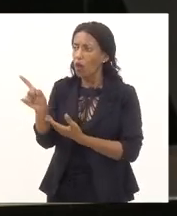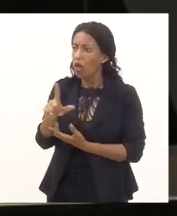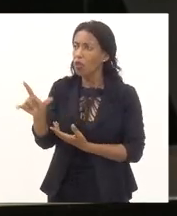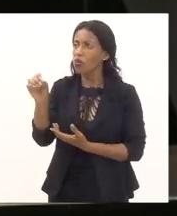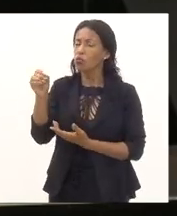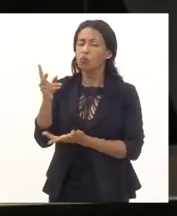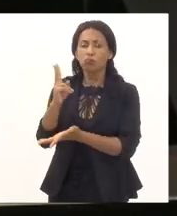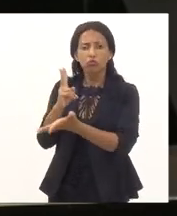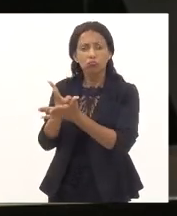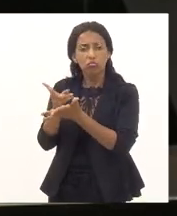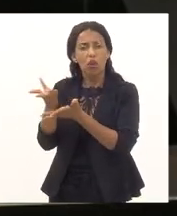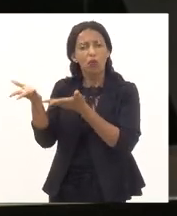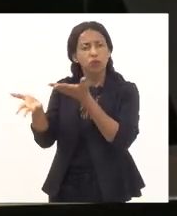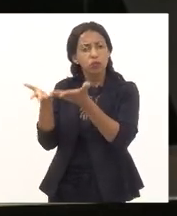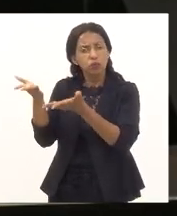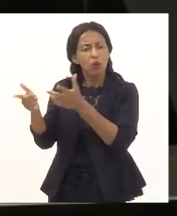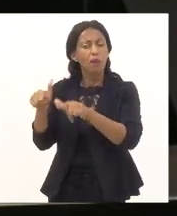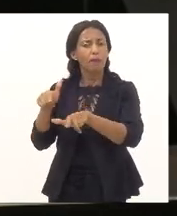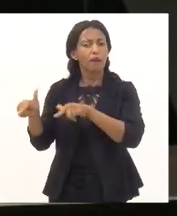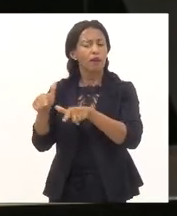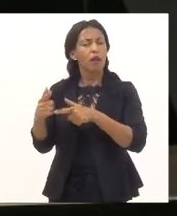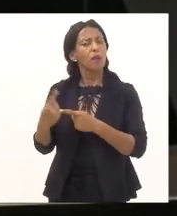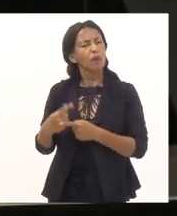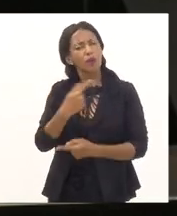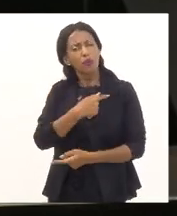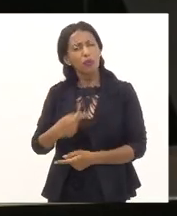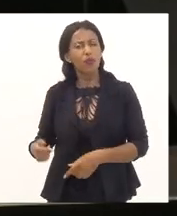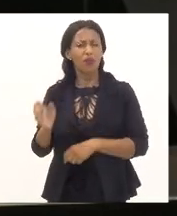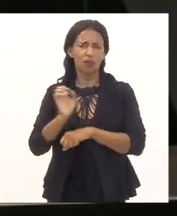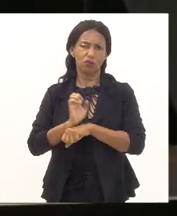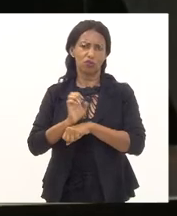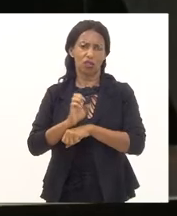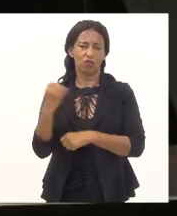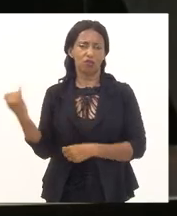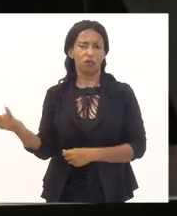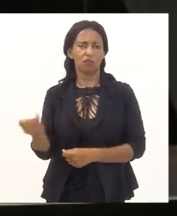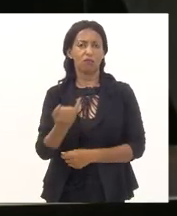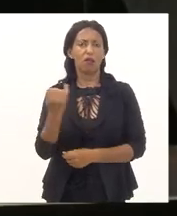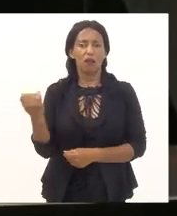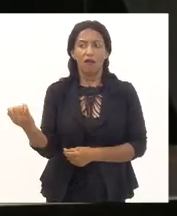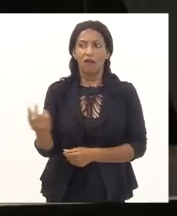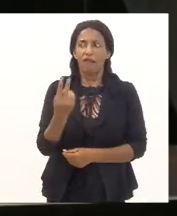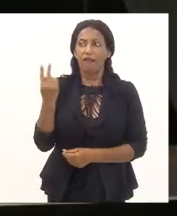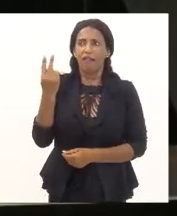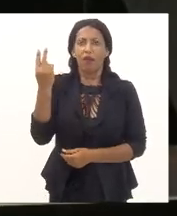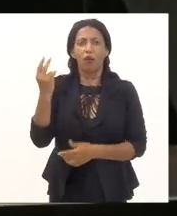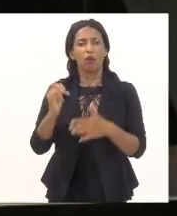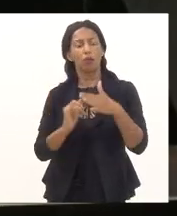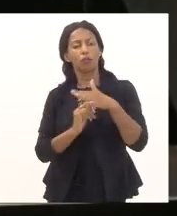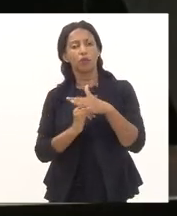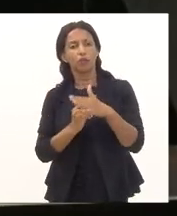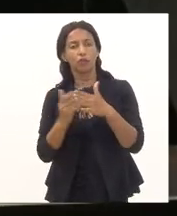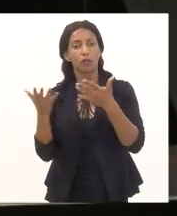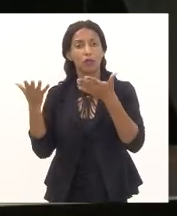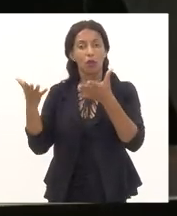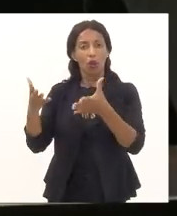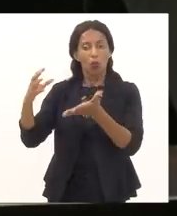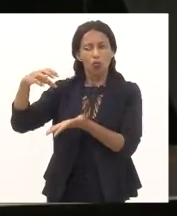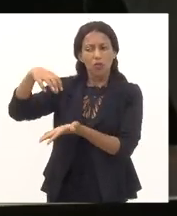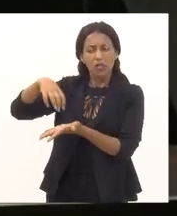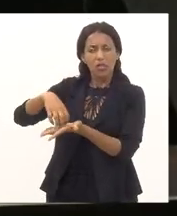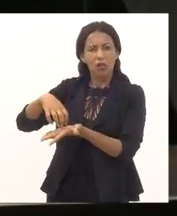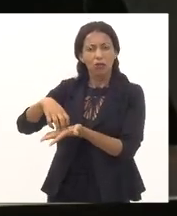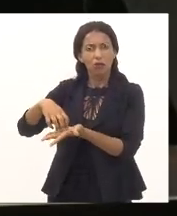de trabalho para a UESO? Por que que o governo do estado não valoriza uma instituição, um centro